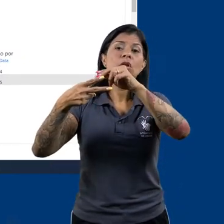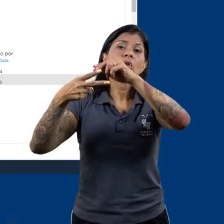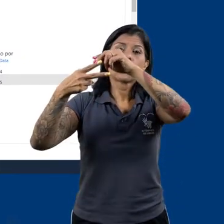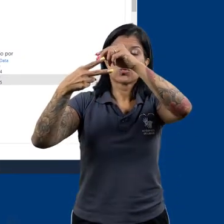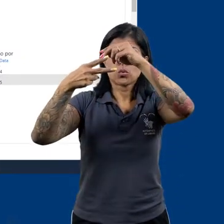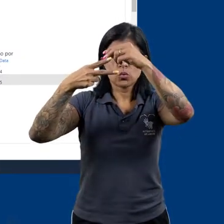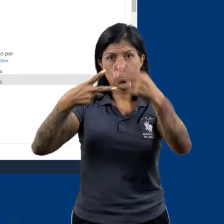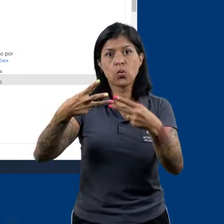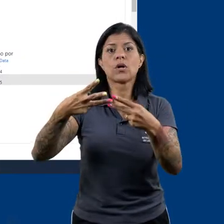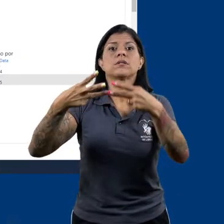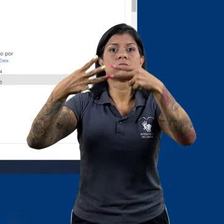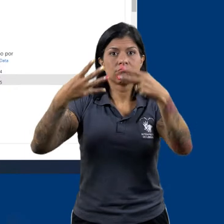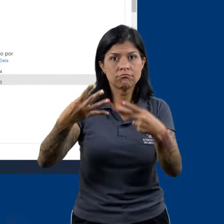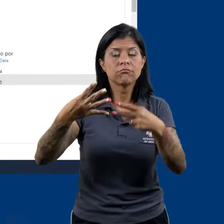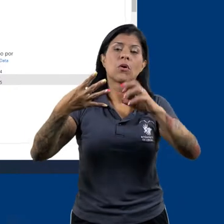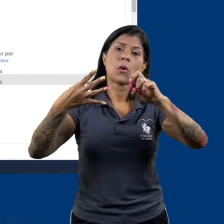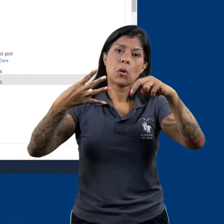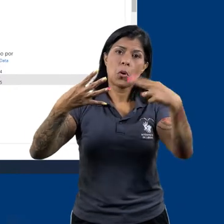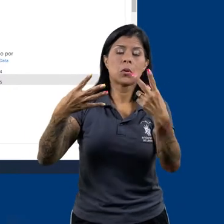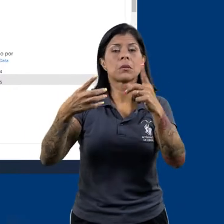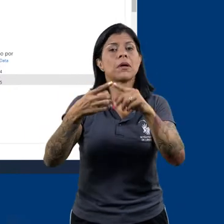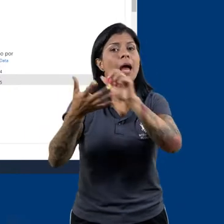gerenciar e